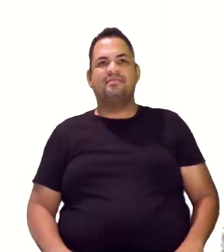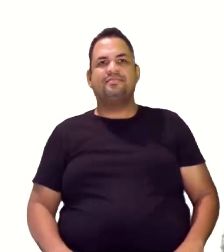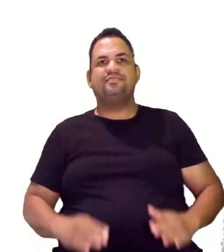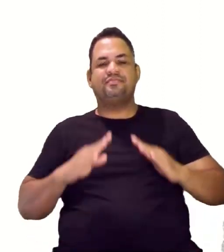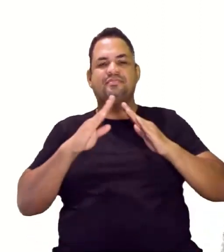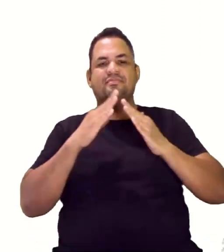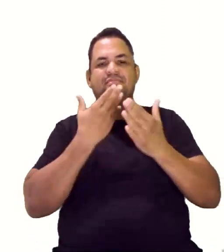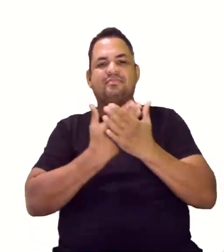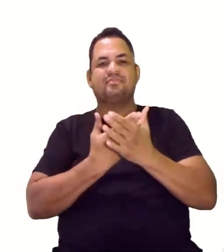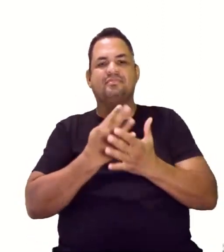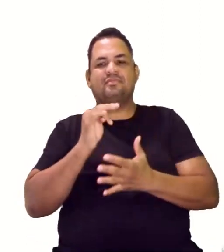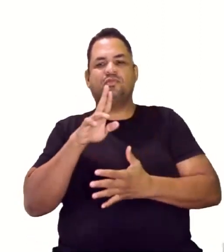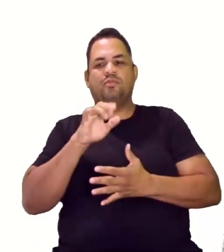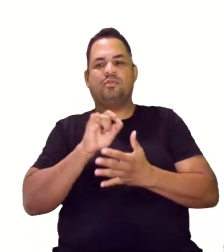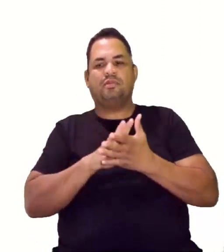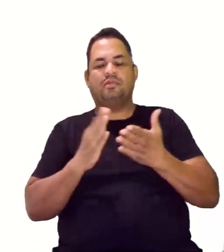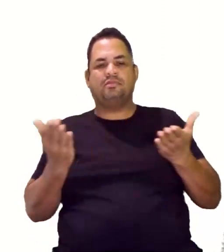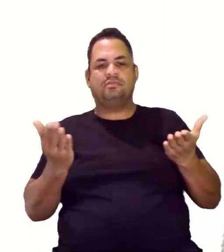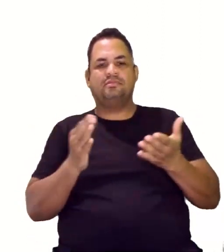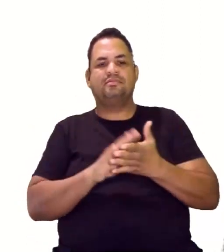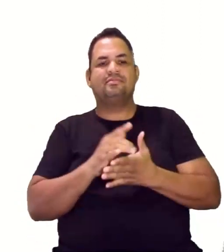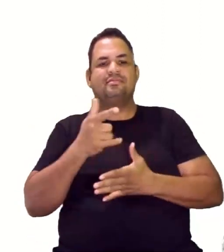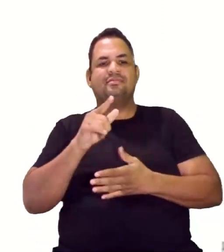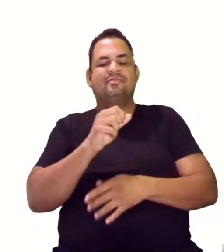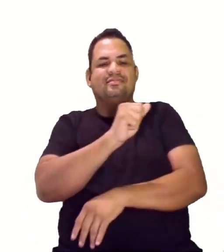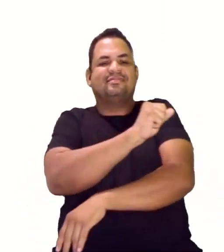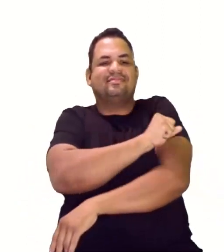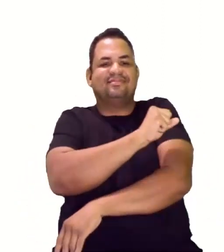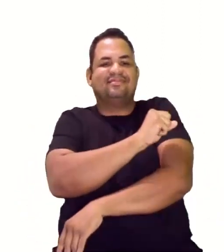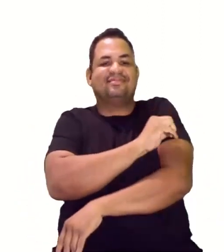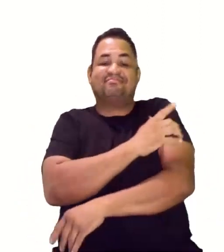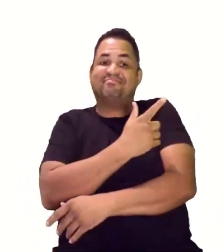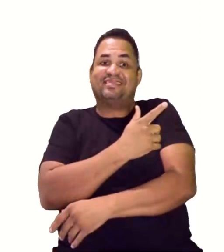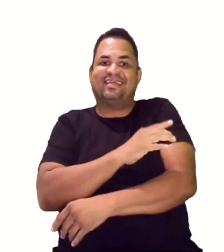também. Aqui não tem o número do aluno, o